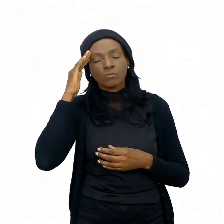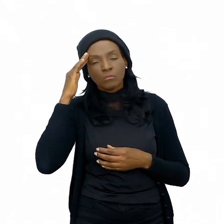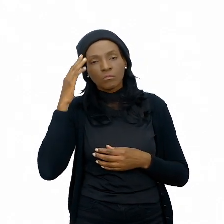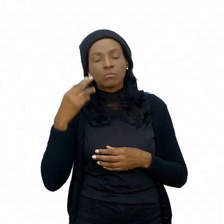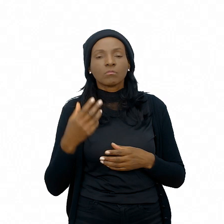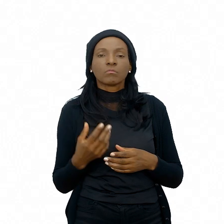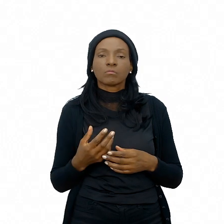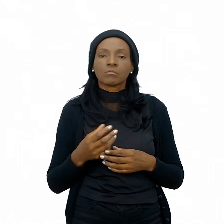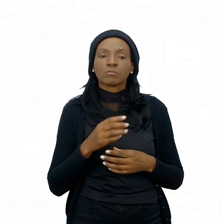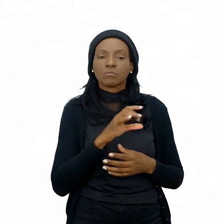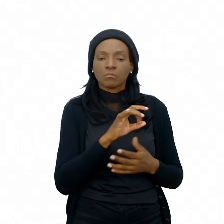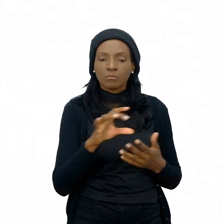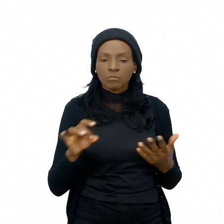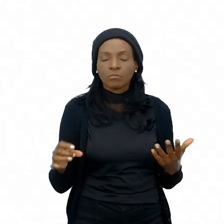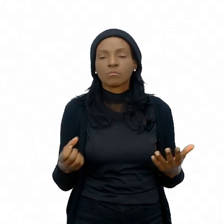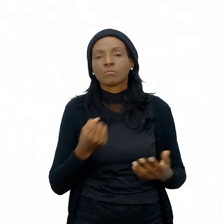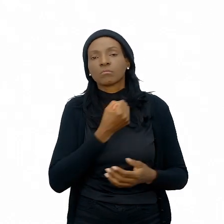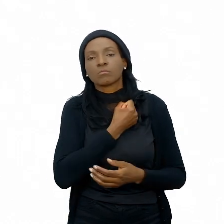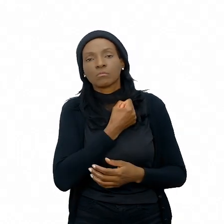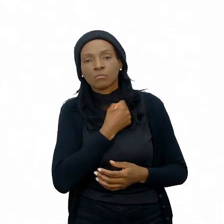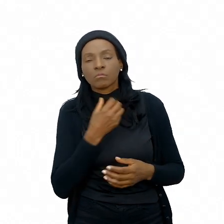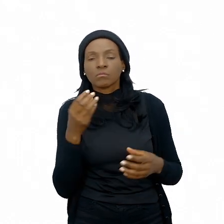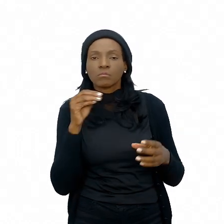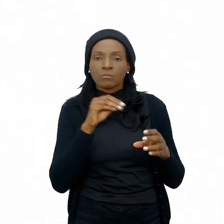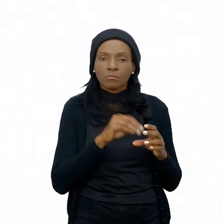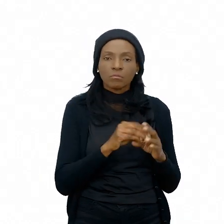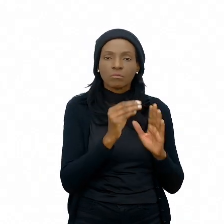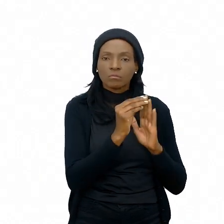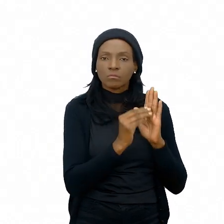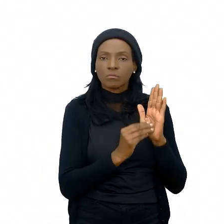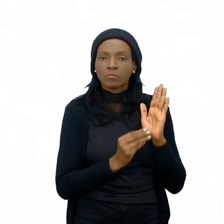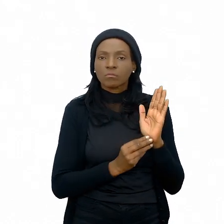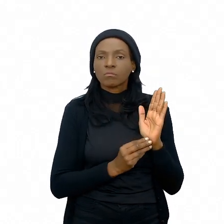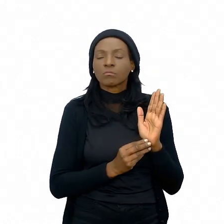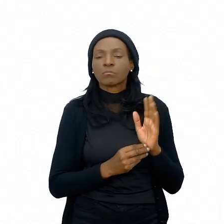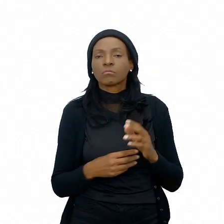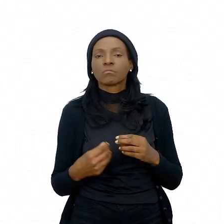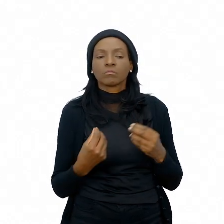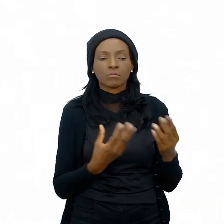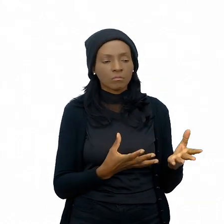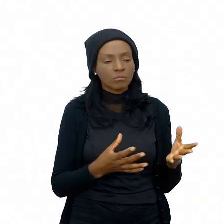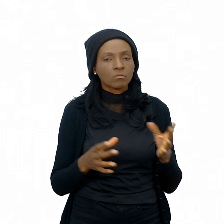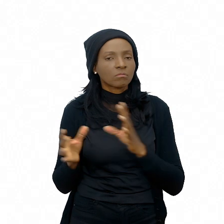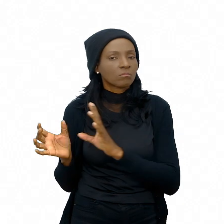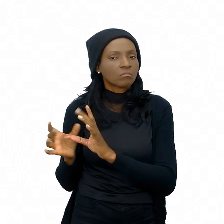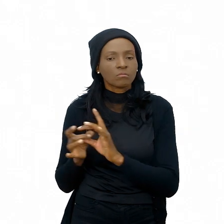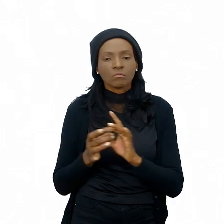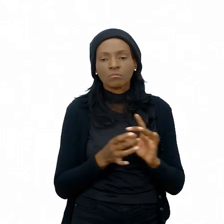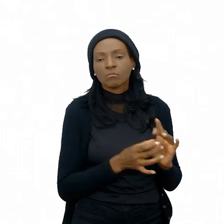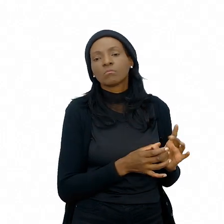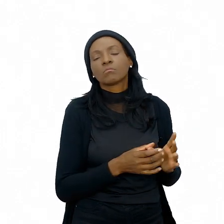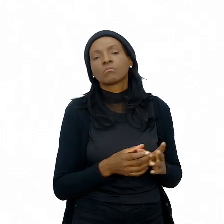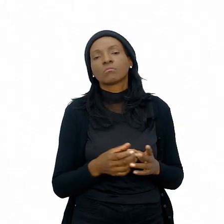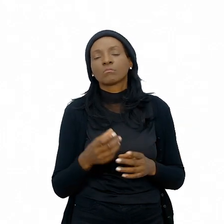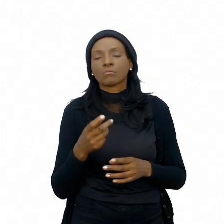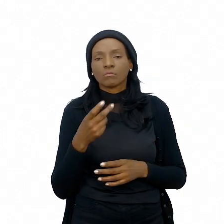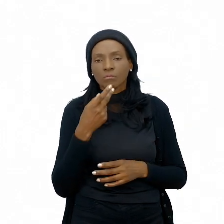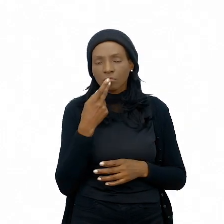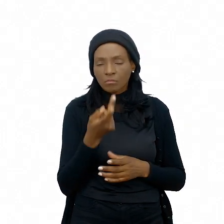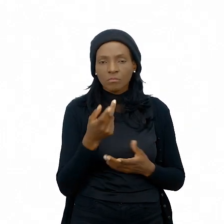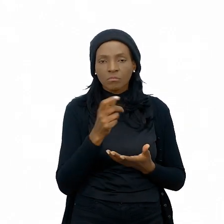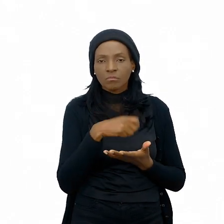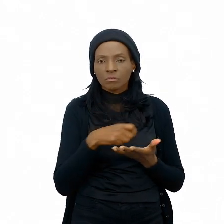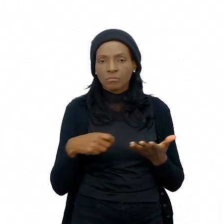que cada número ocupa dentro dessa lista, dando coerência ao ditado realizado.